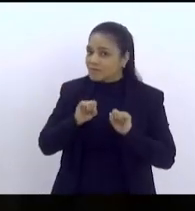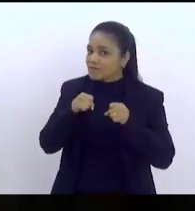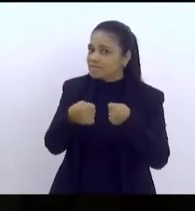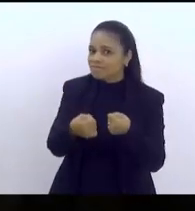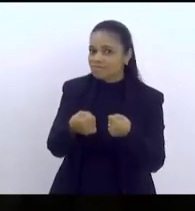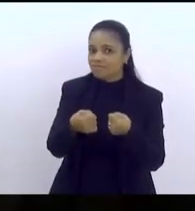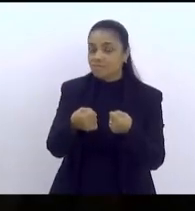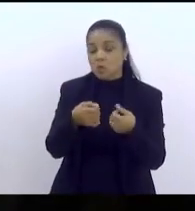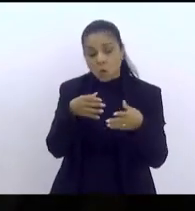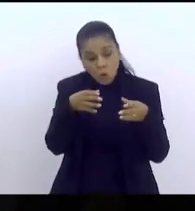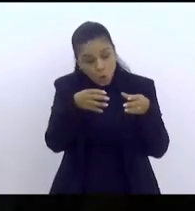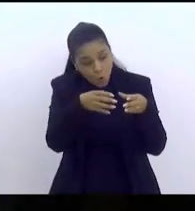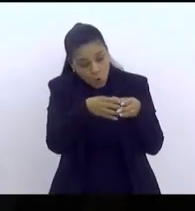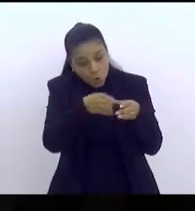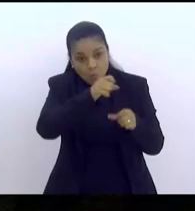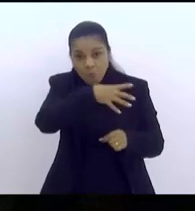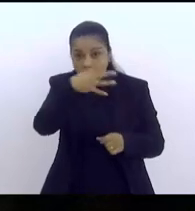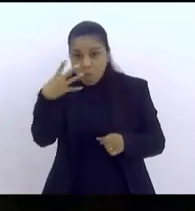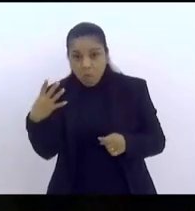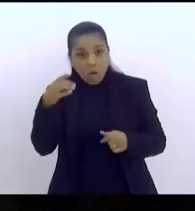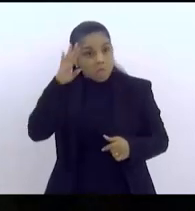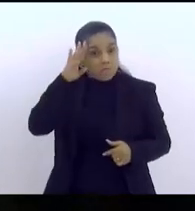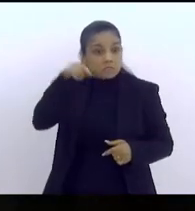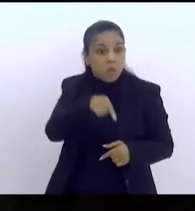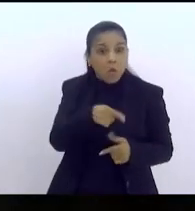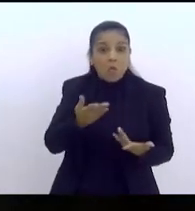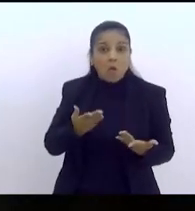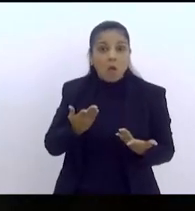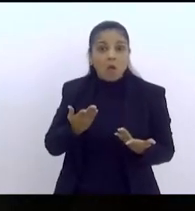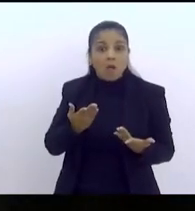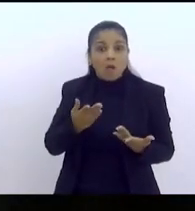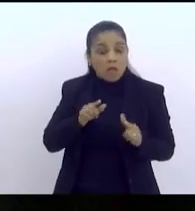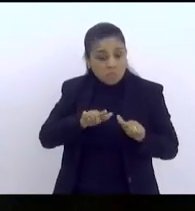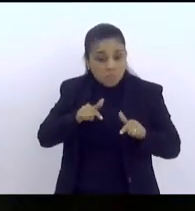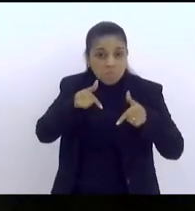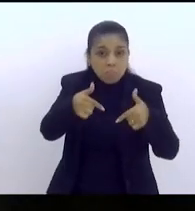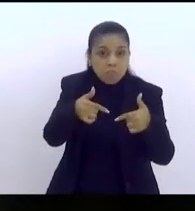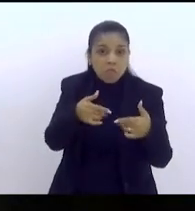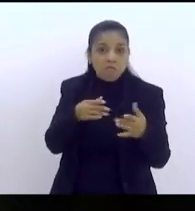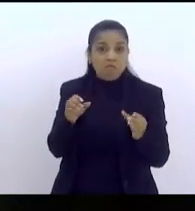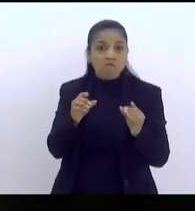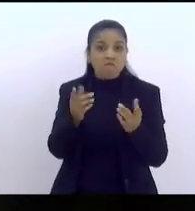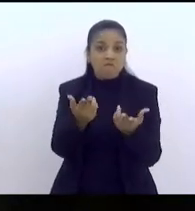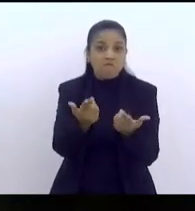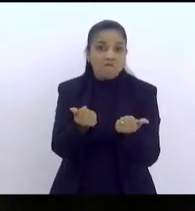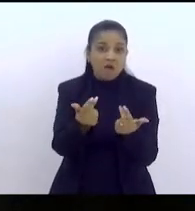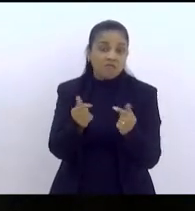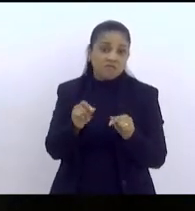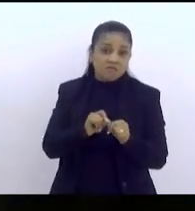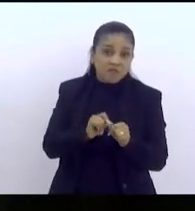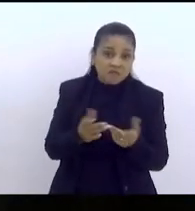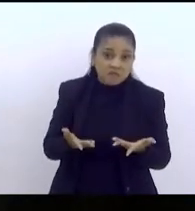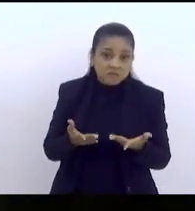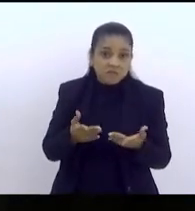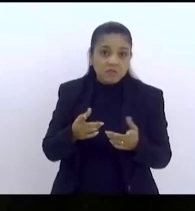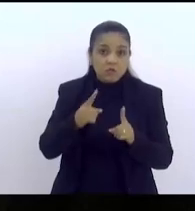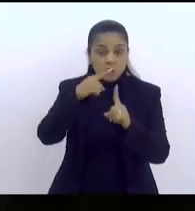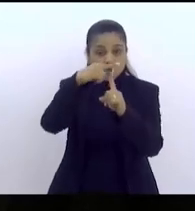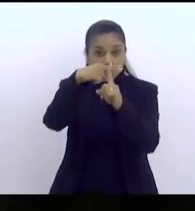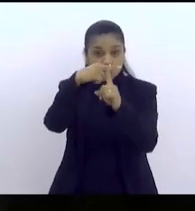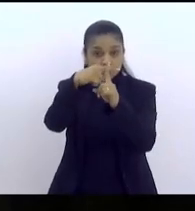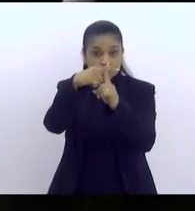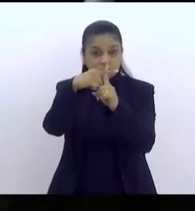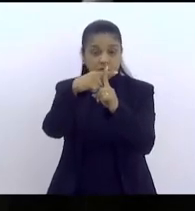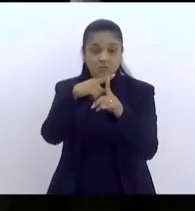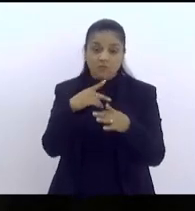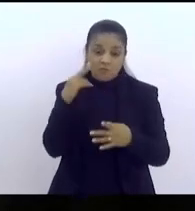que vocês dizem é um dos principais, por que nada foi feito contra a atitude que eles tomaram? Porque essa atitude do crucifixo, crianças vendo